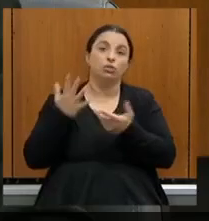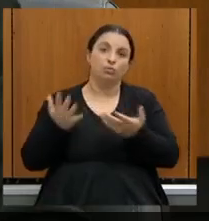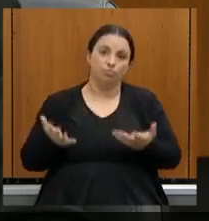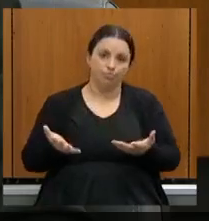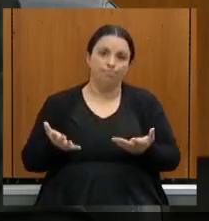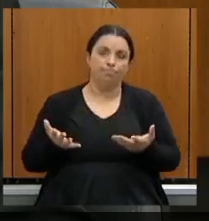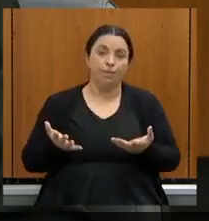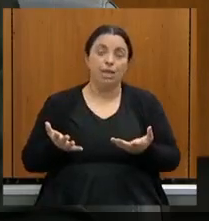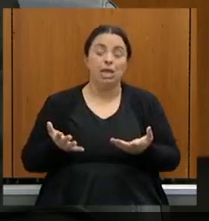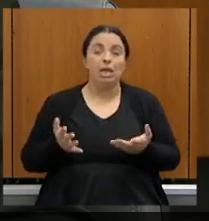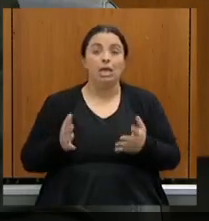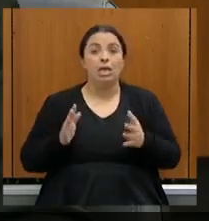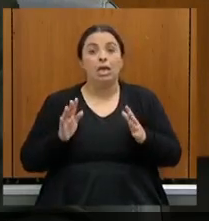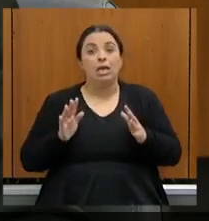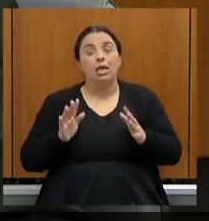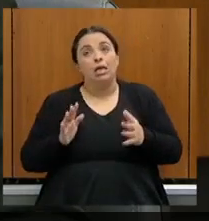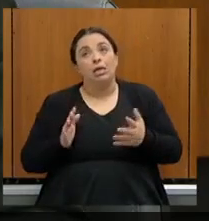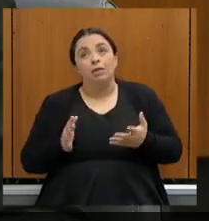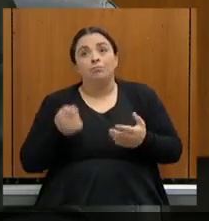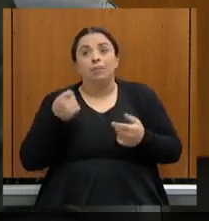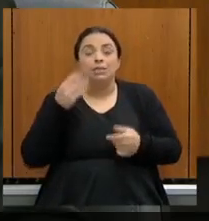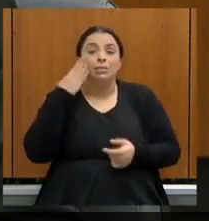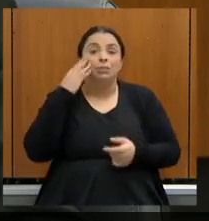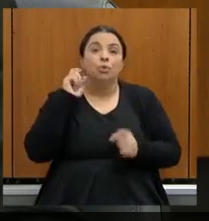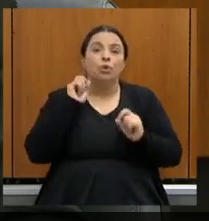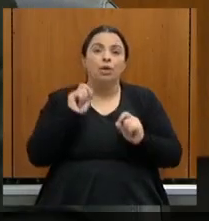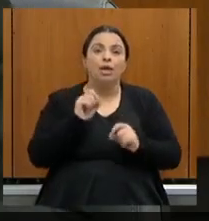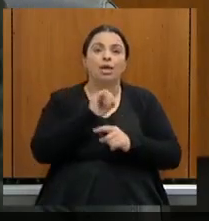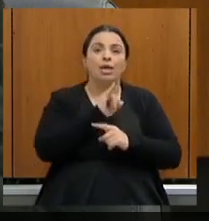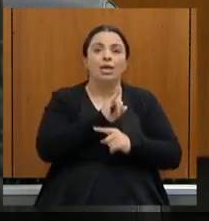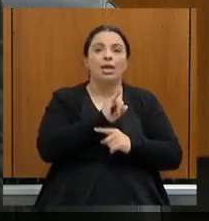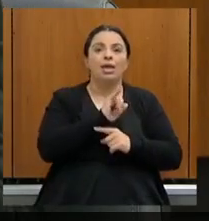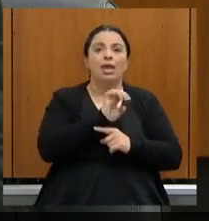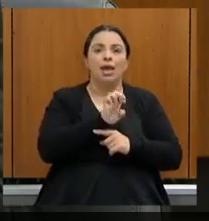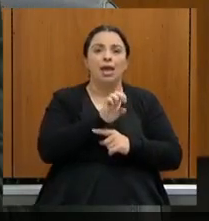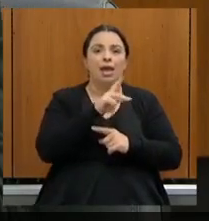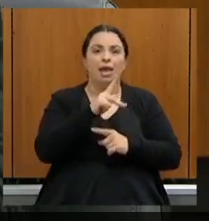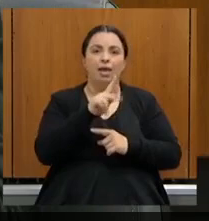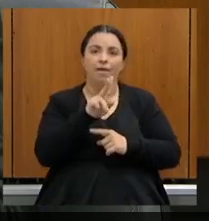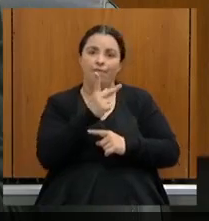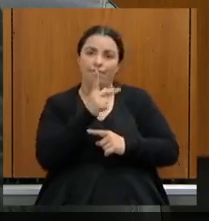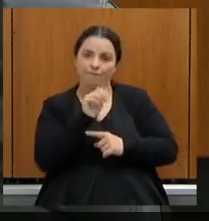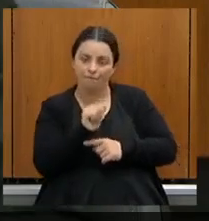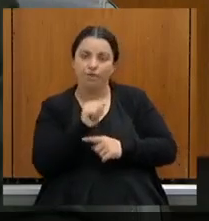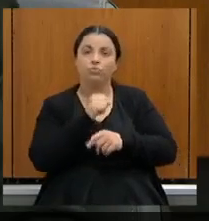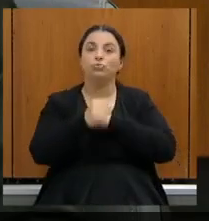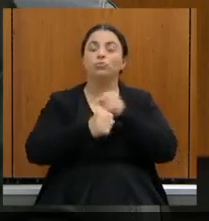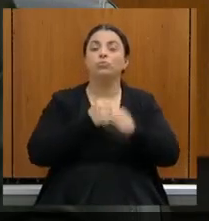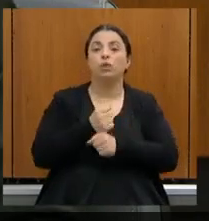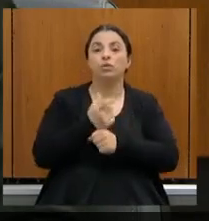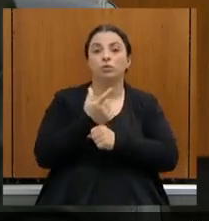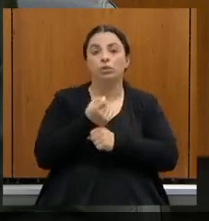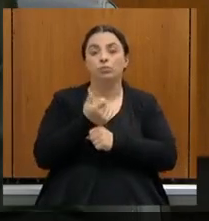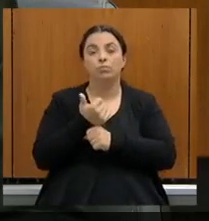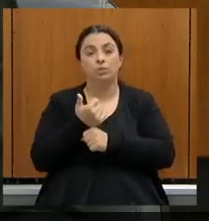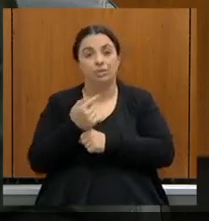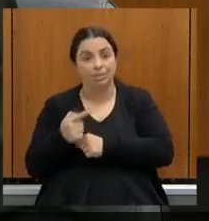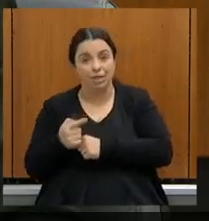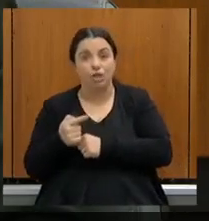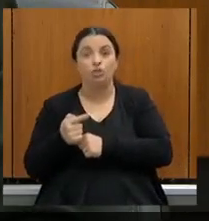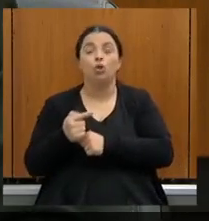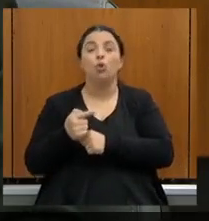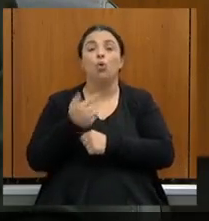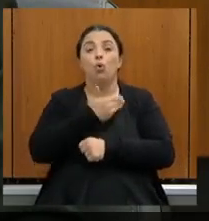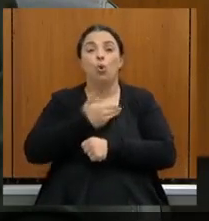tendo o IEFA, no ano de 2017, no governo Pimentel, autorizado a